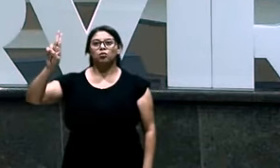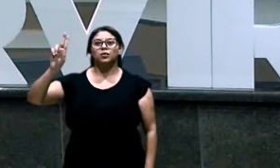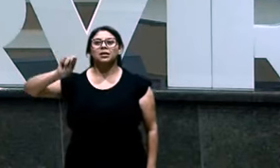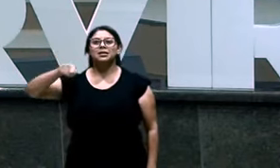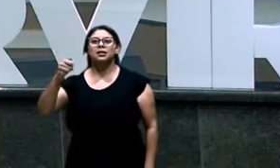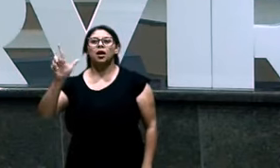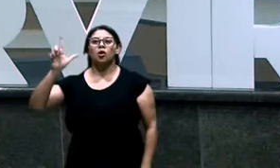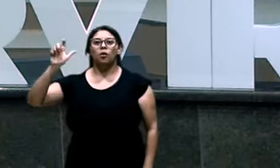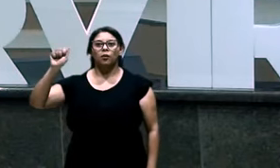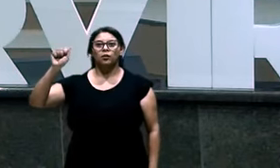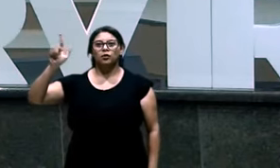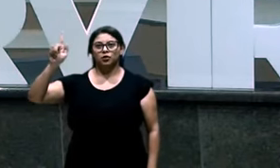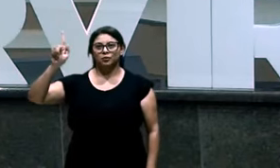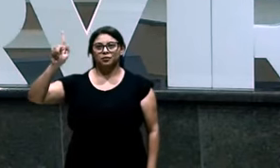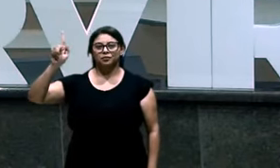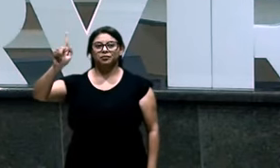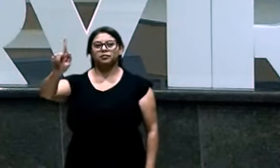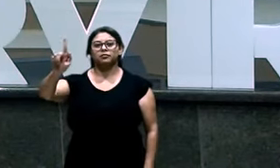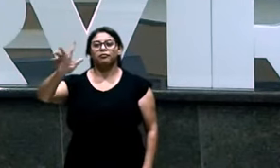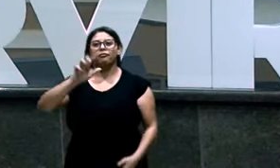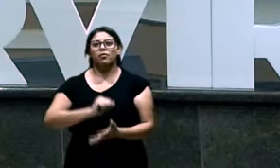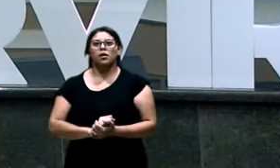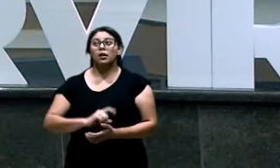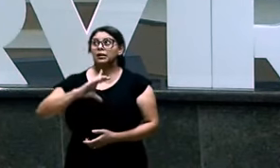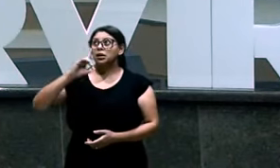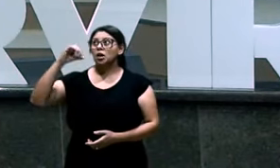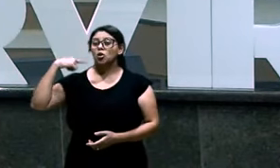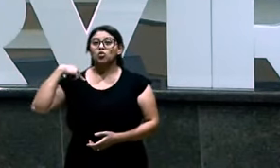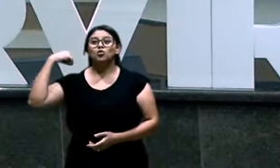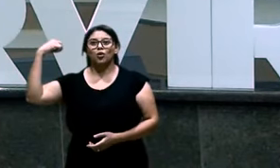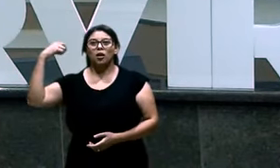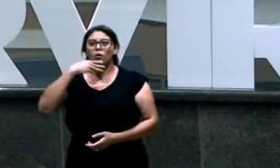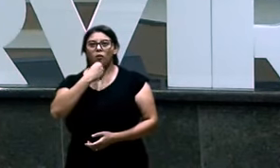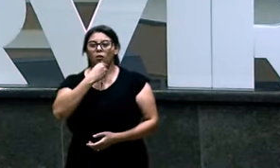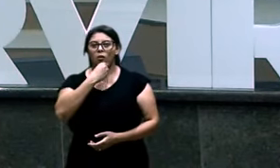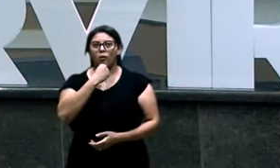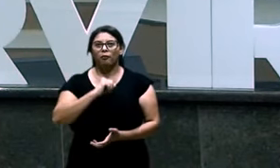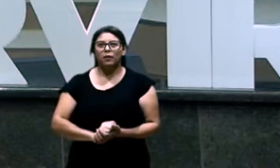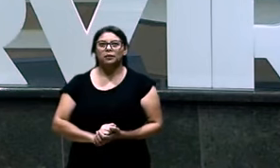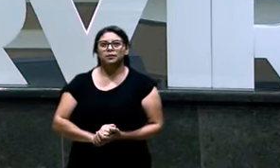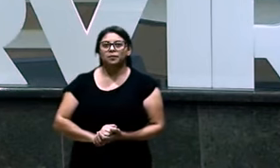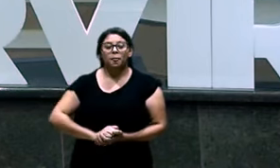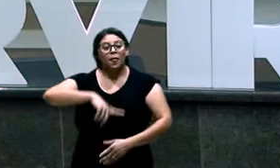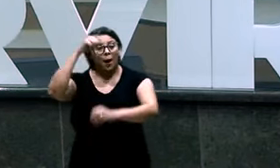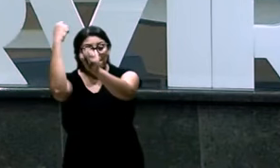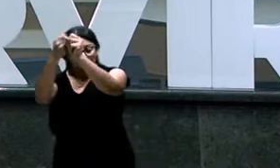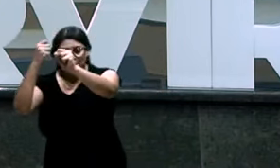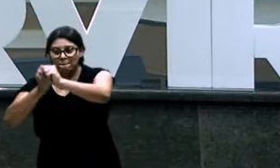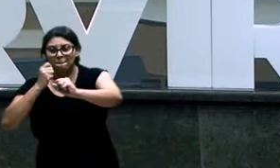sobem ao monte, cortem madeira e edifiquem a minha